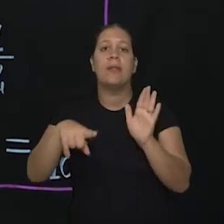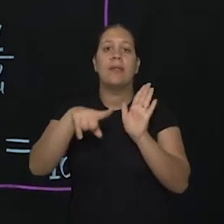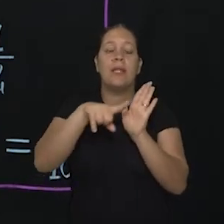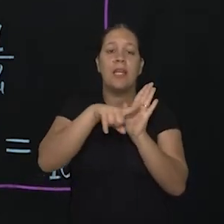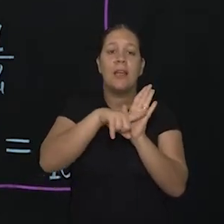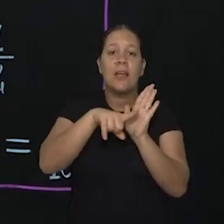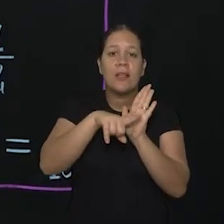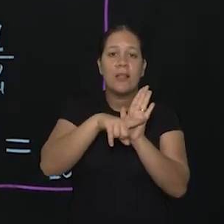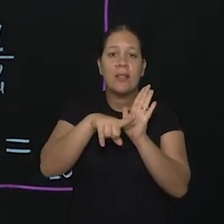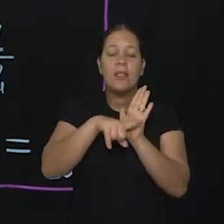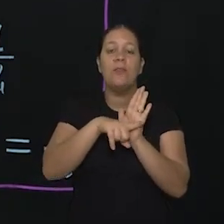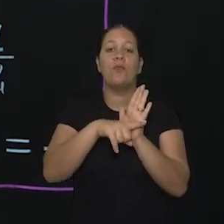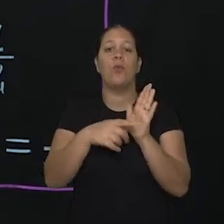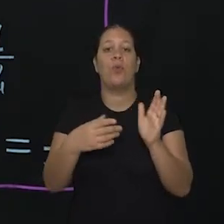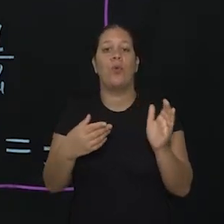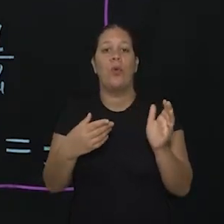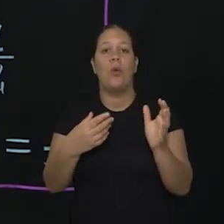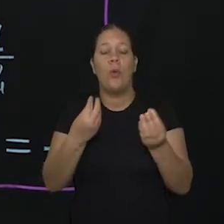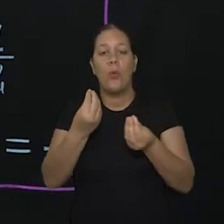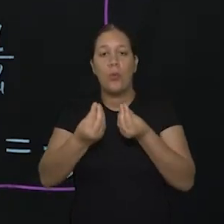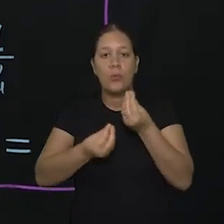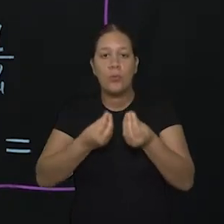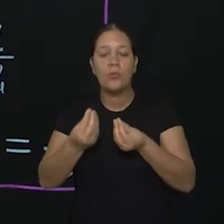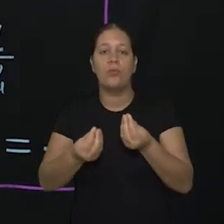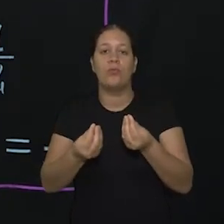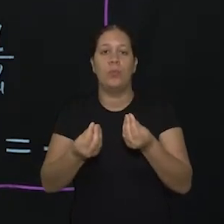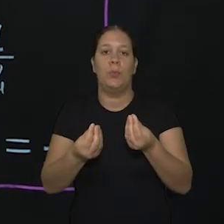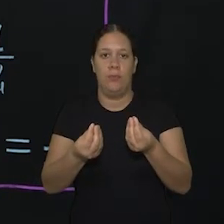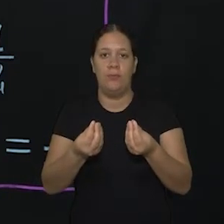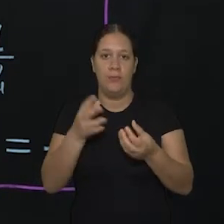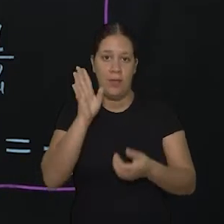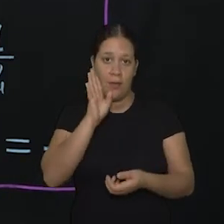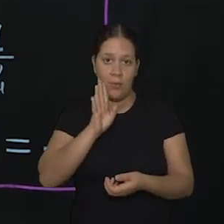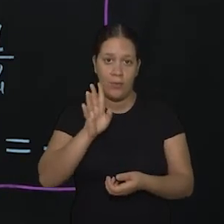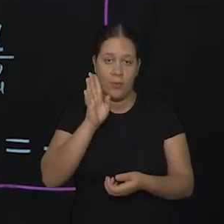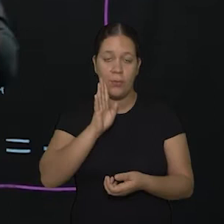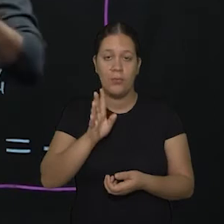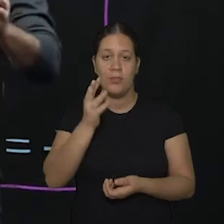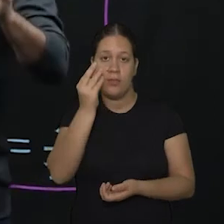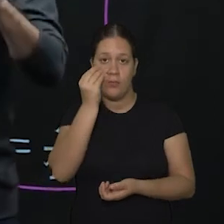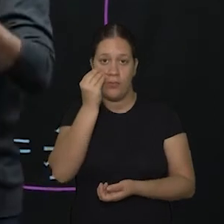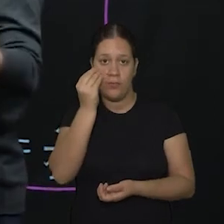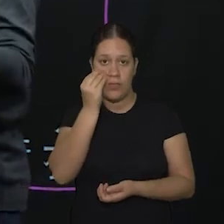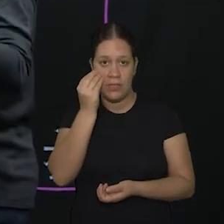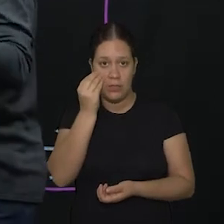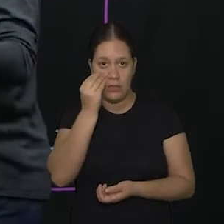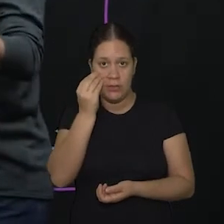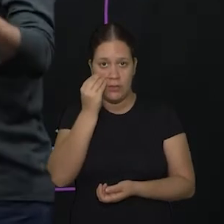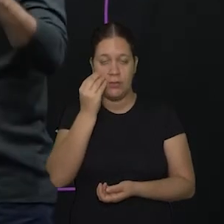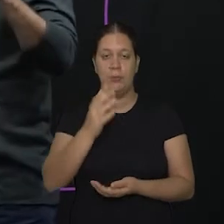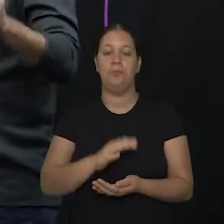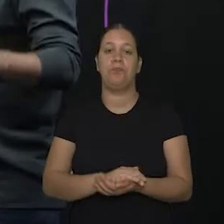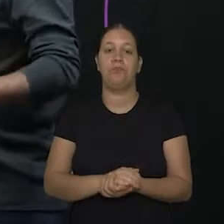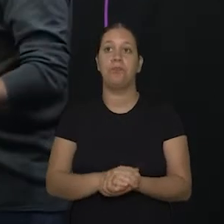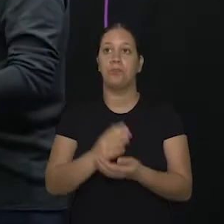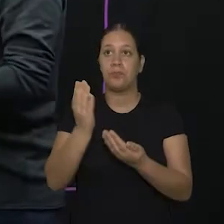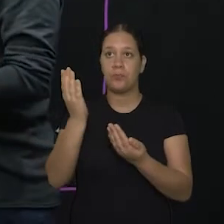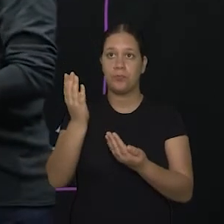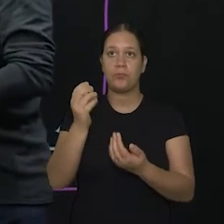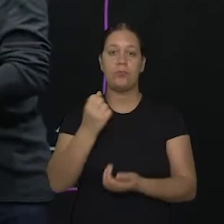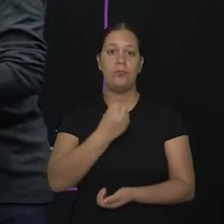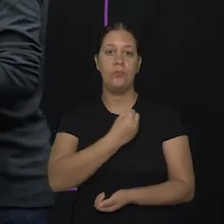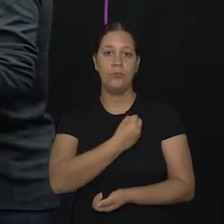número fracionário, a gente trabalha somente com ele positivo. Legal? Então vejamos aqui a seguinte